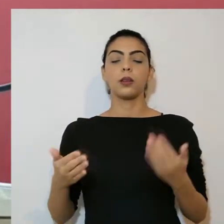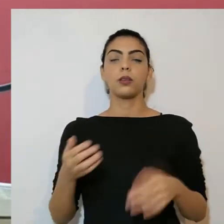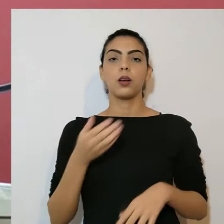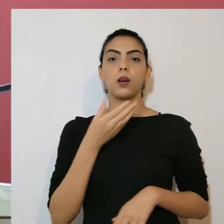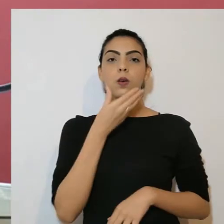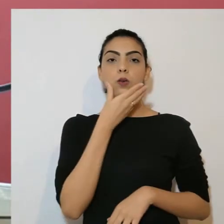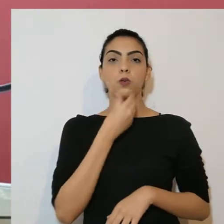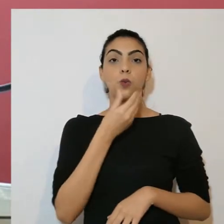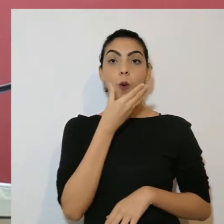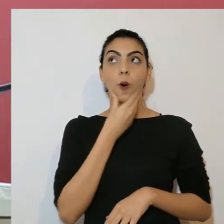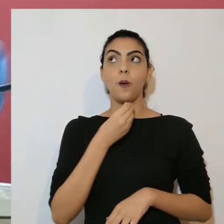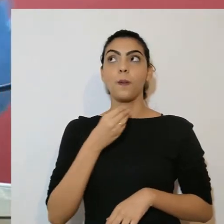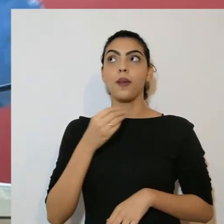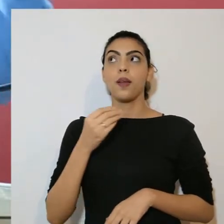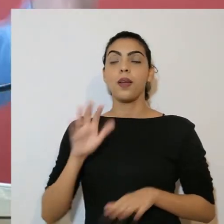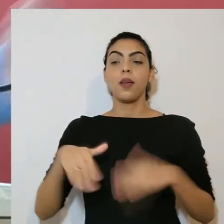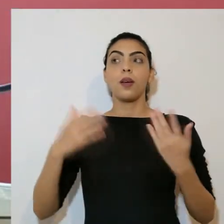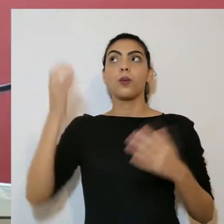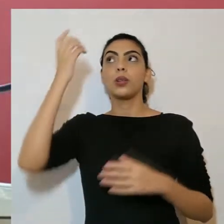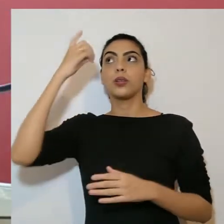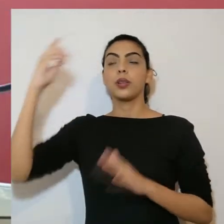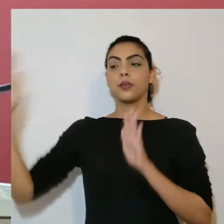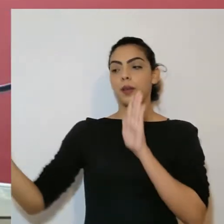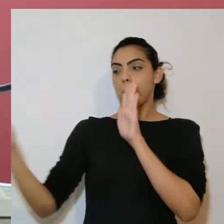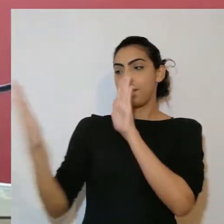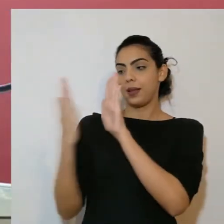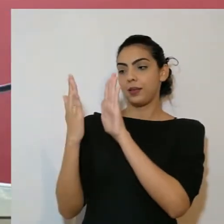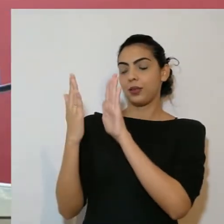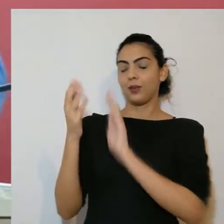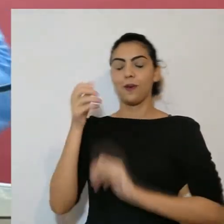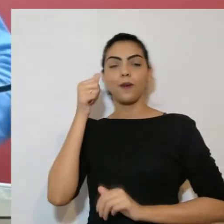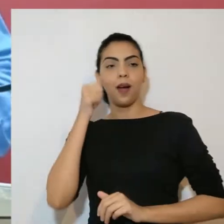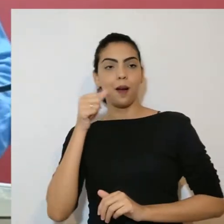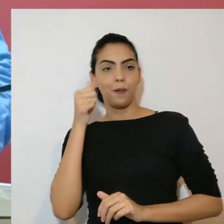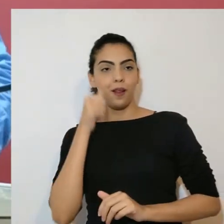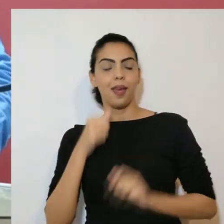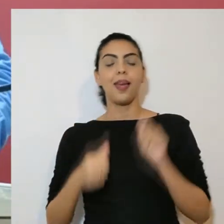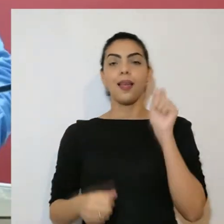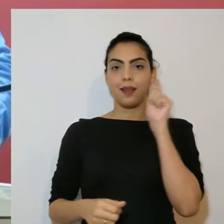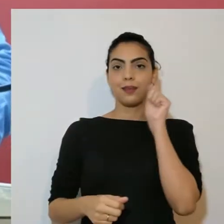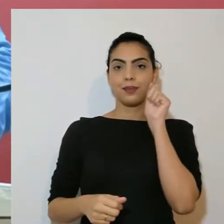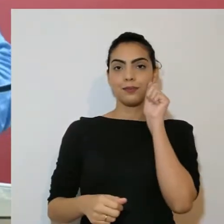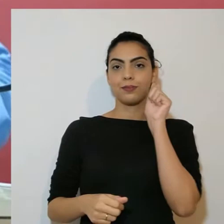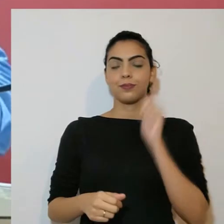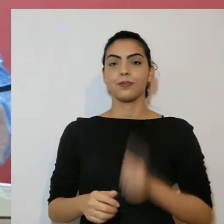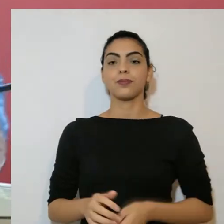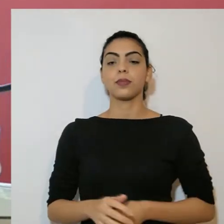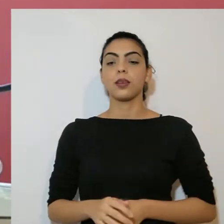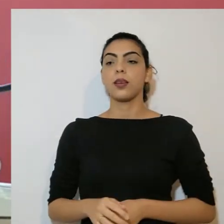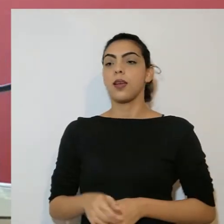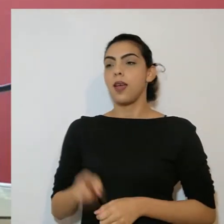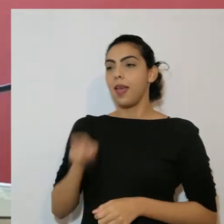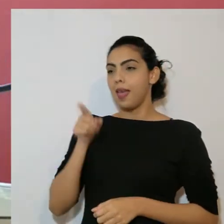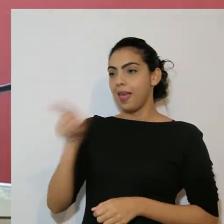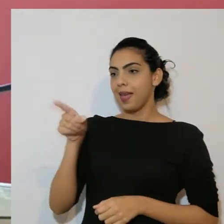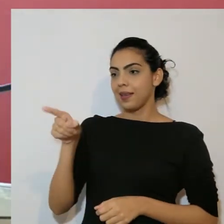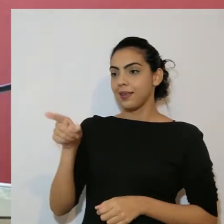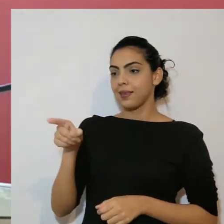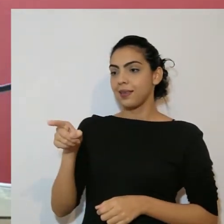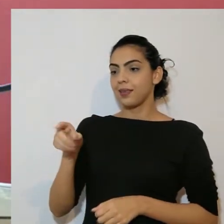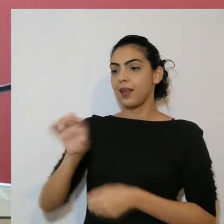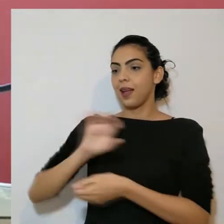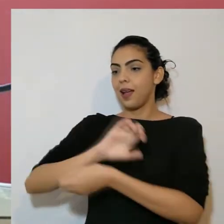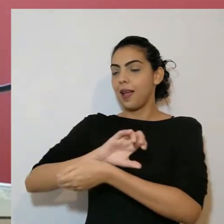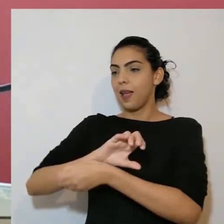então o homem, quando Deus apresentou a mulher a ele e entregou Eva a ele: esta sim